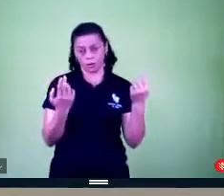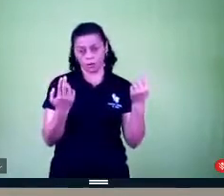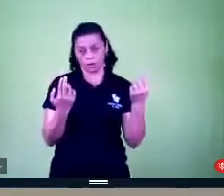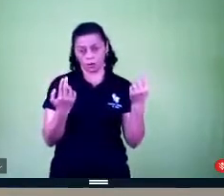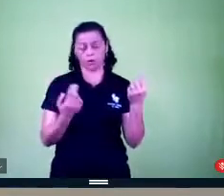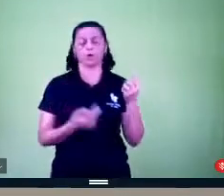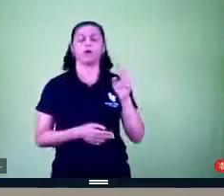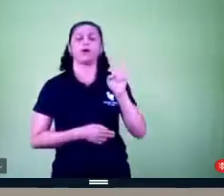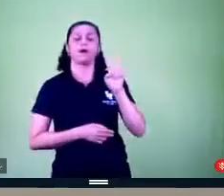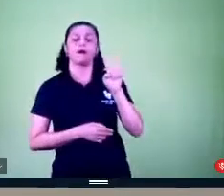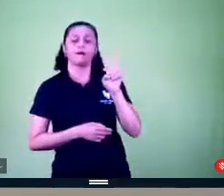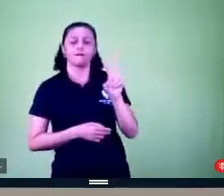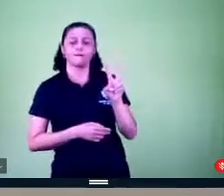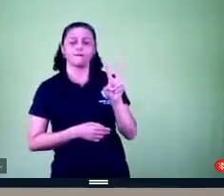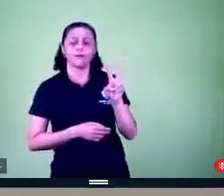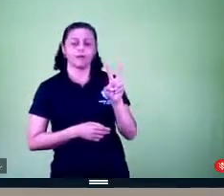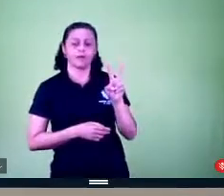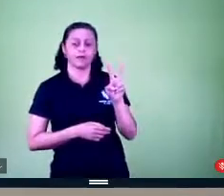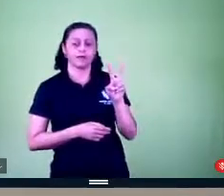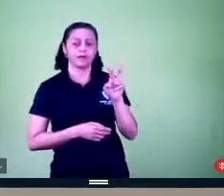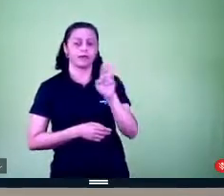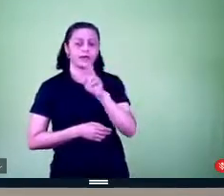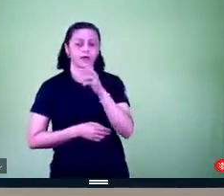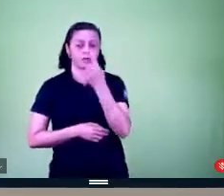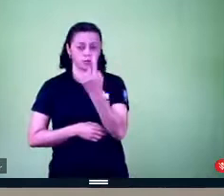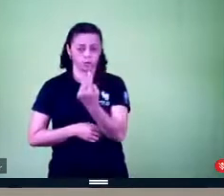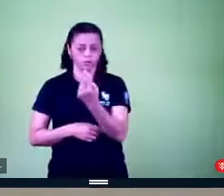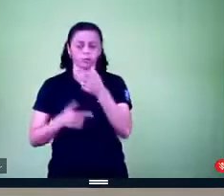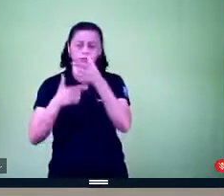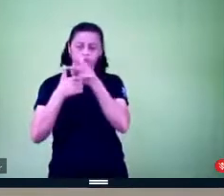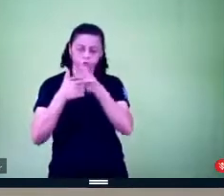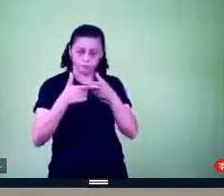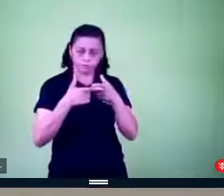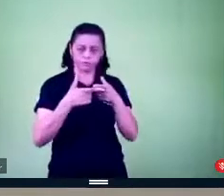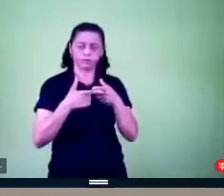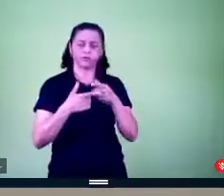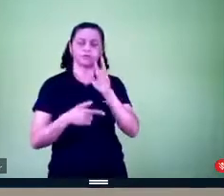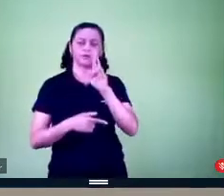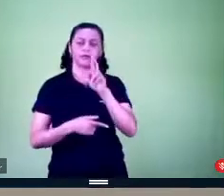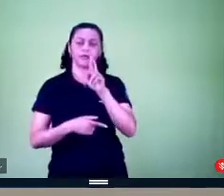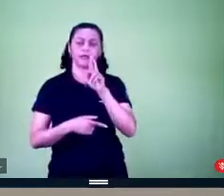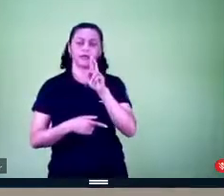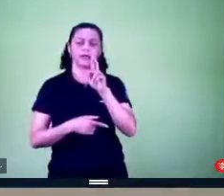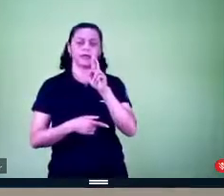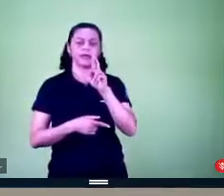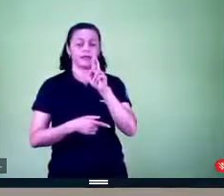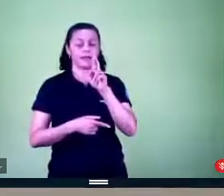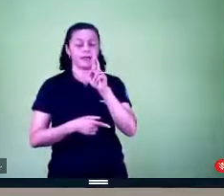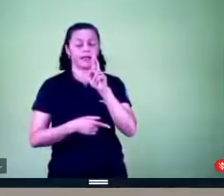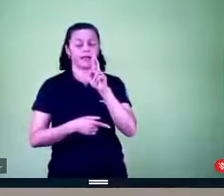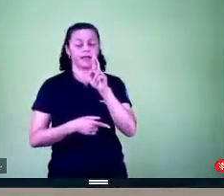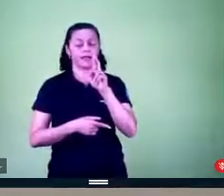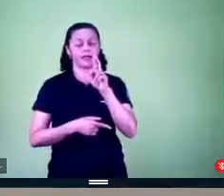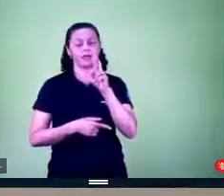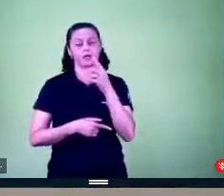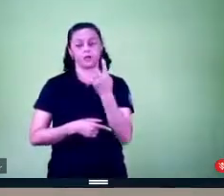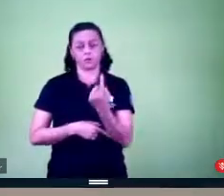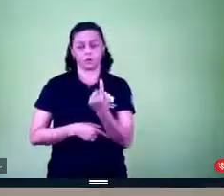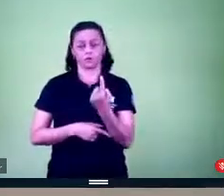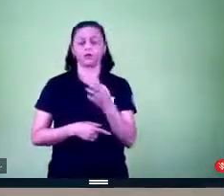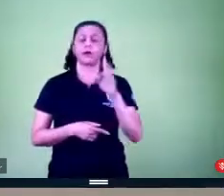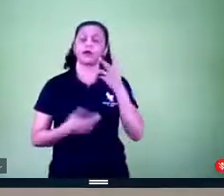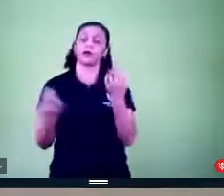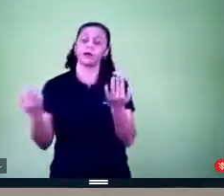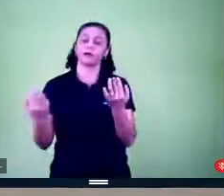1 dividido pela resistência 1. O que é isso? 32 volts dividido por